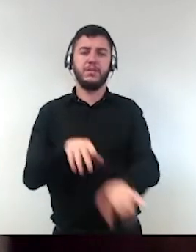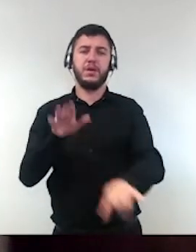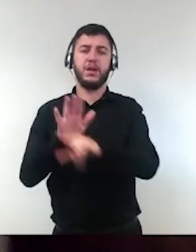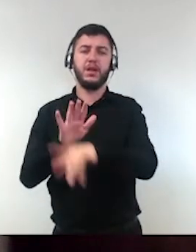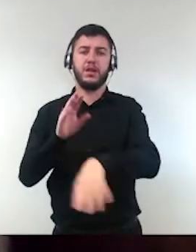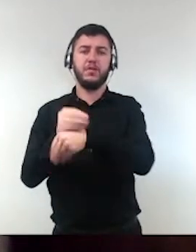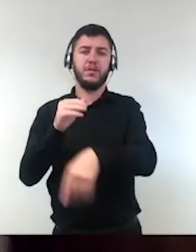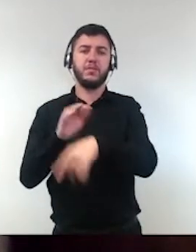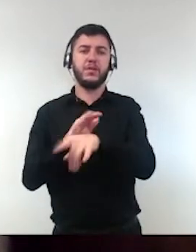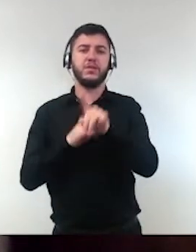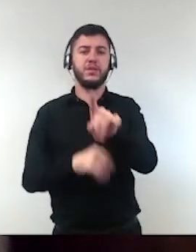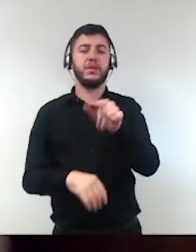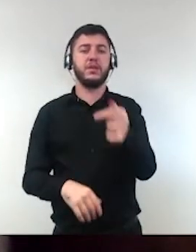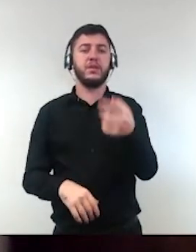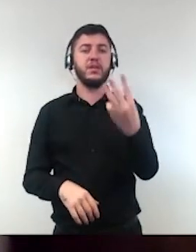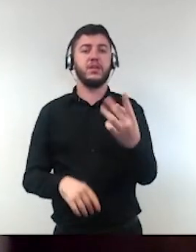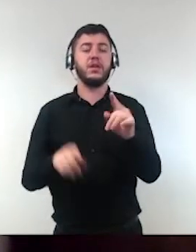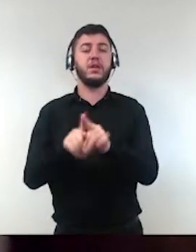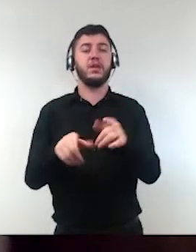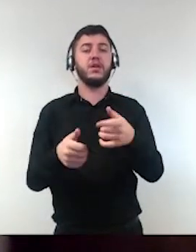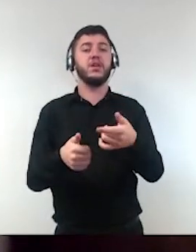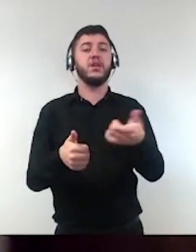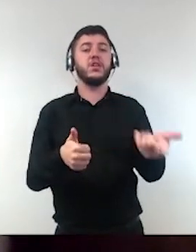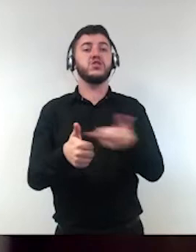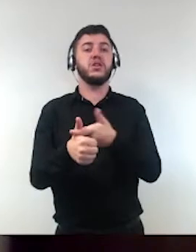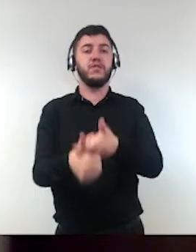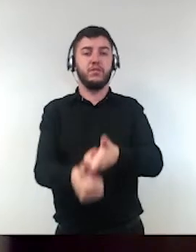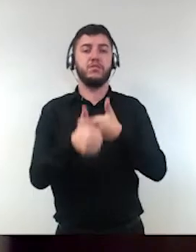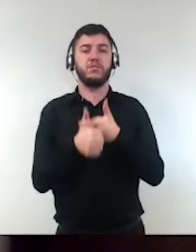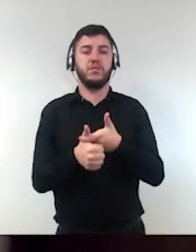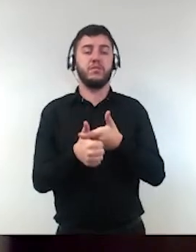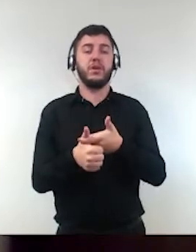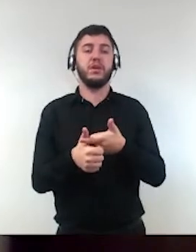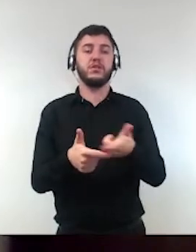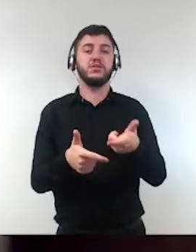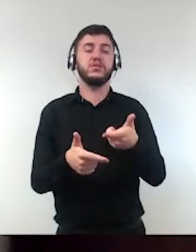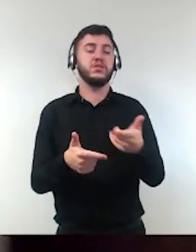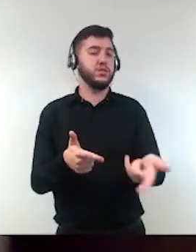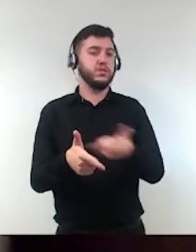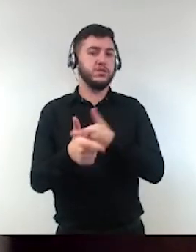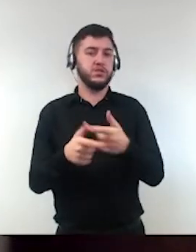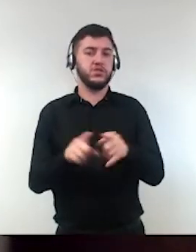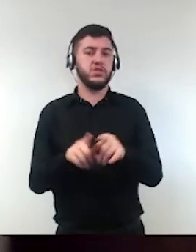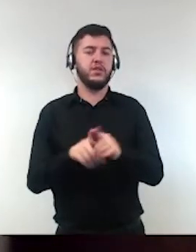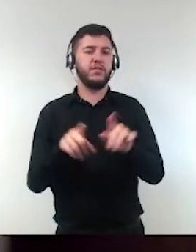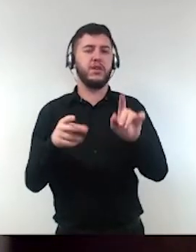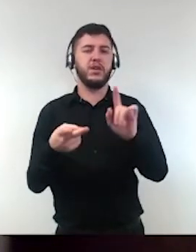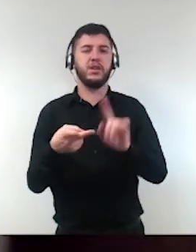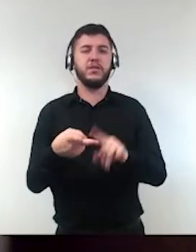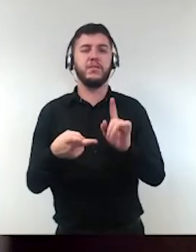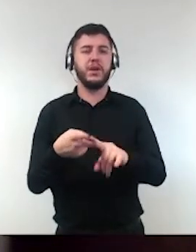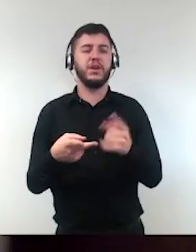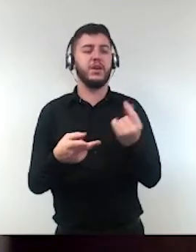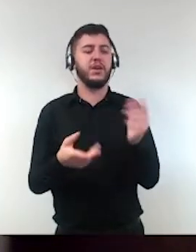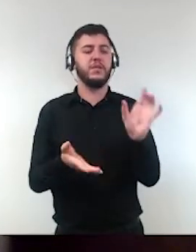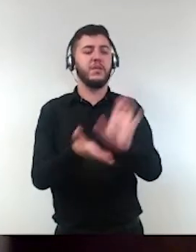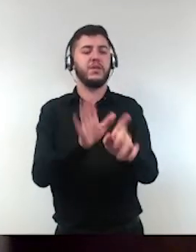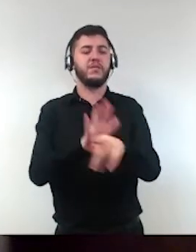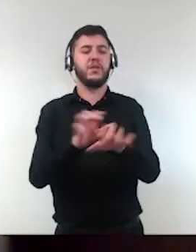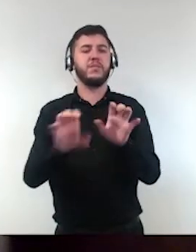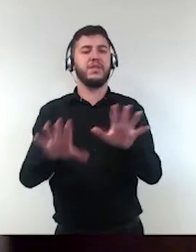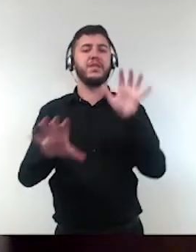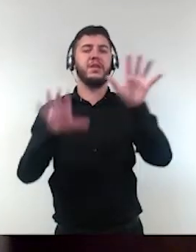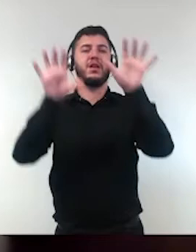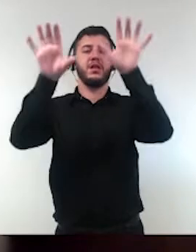suspende dívidas e oferece repasses bilionários aos estados para que a crise social não